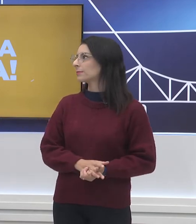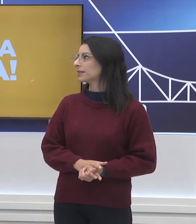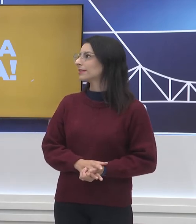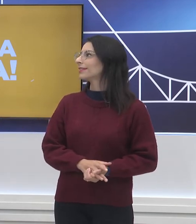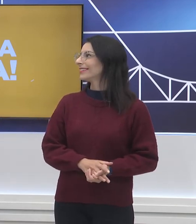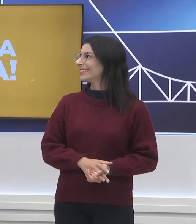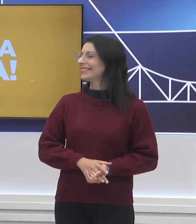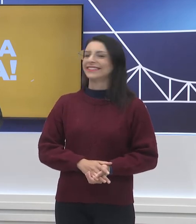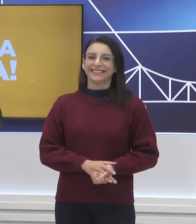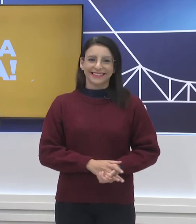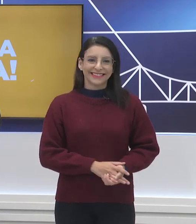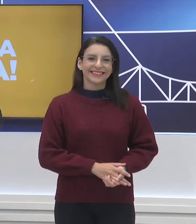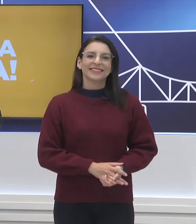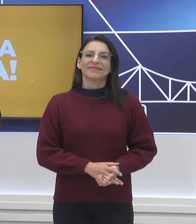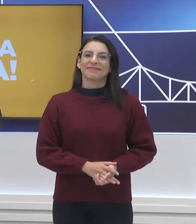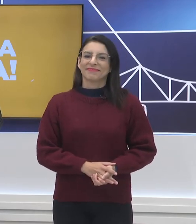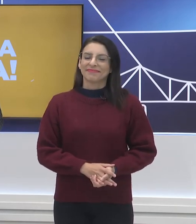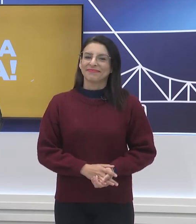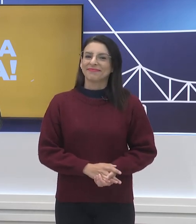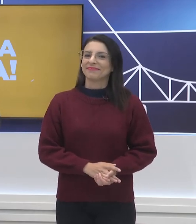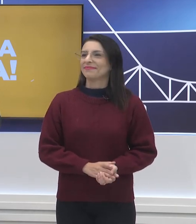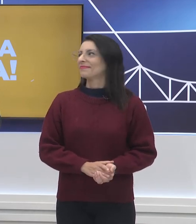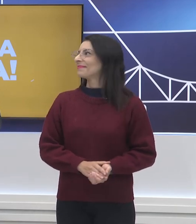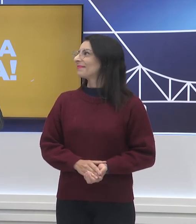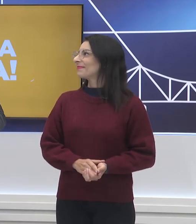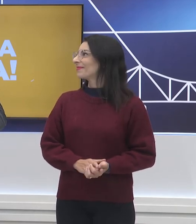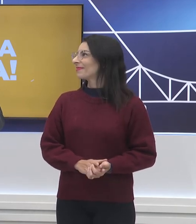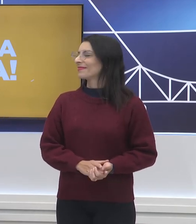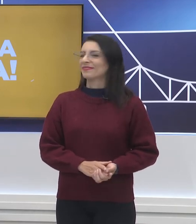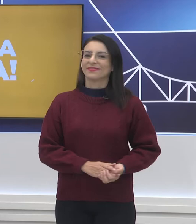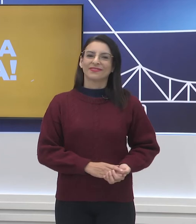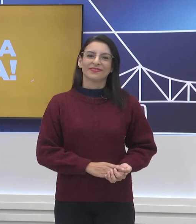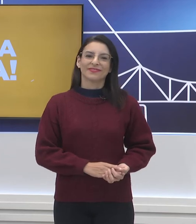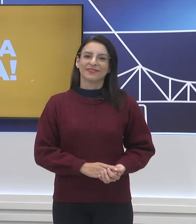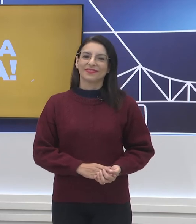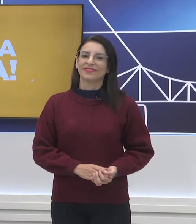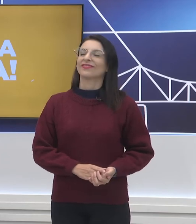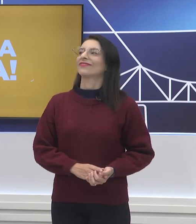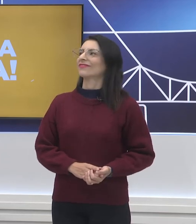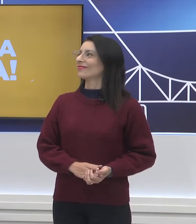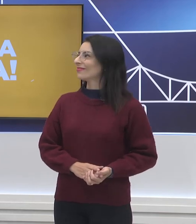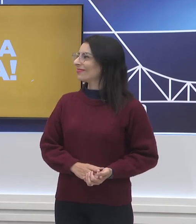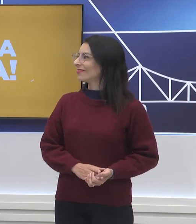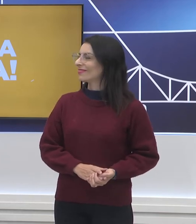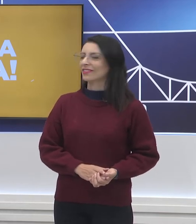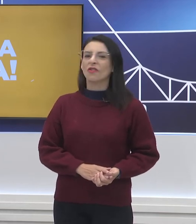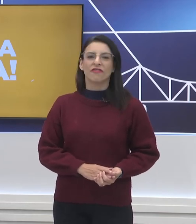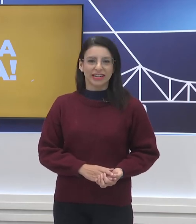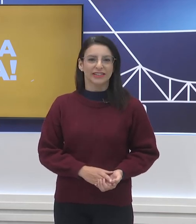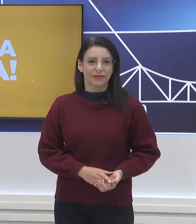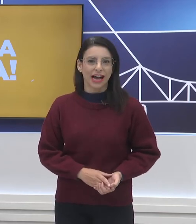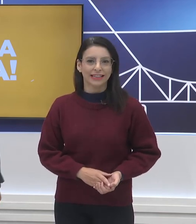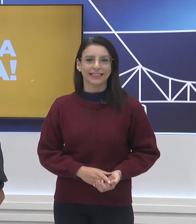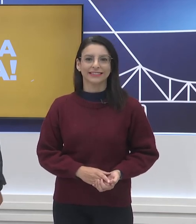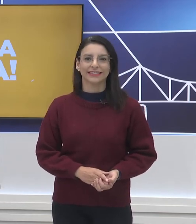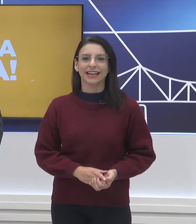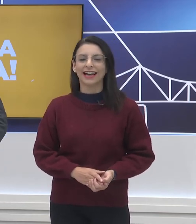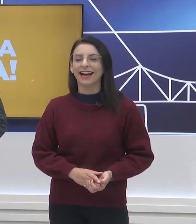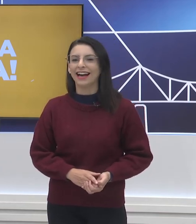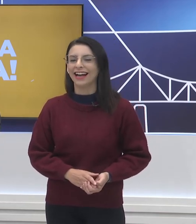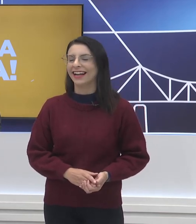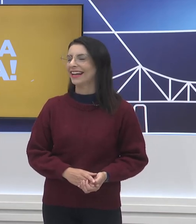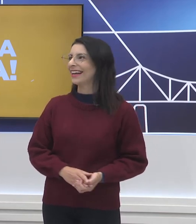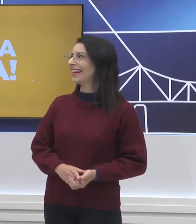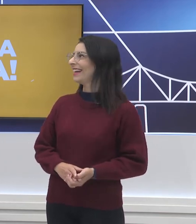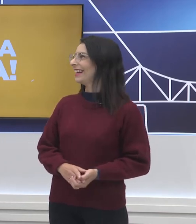aqui vontade, dá vontade, para mim não dá. Principalmente o Facebook, onde é muita... conversa fiada. Nossa Senhora,